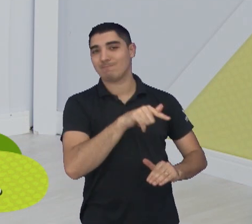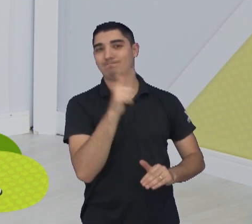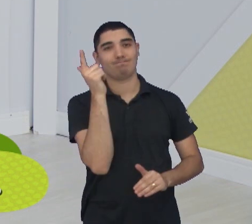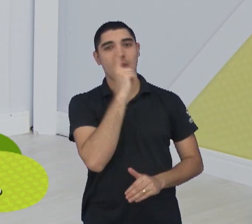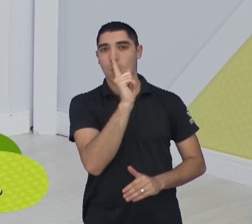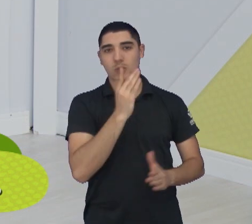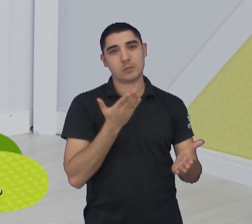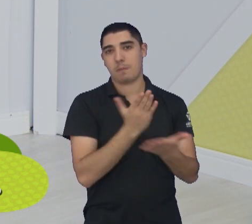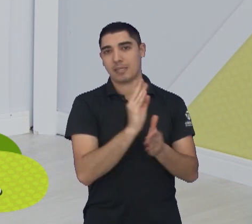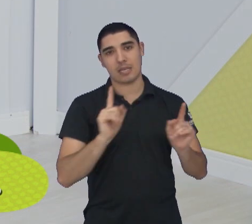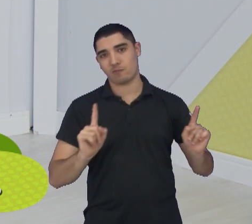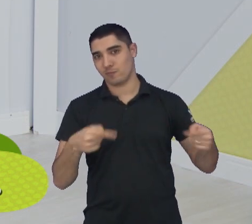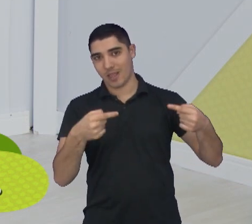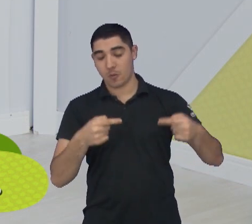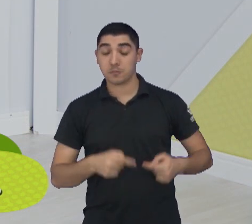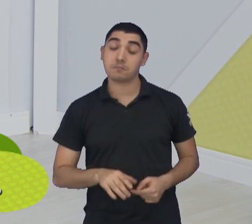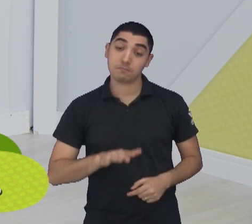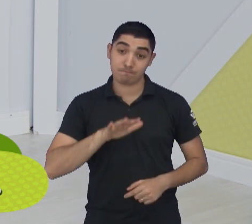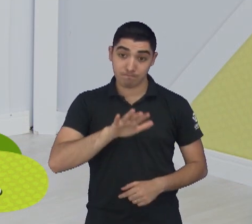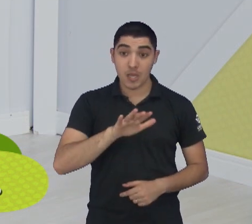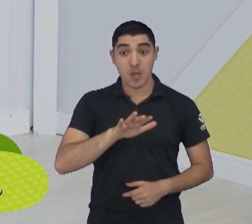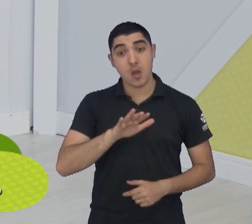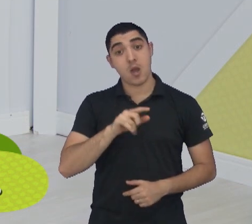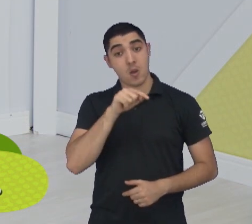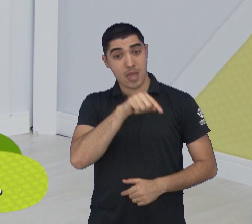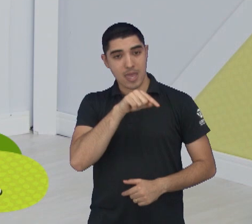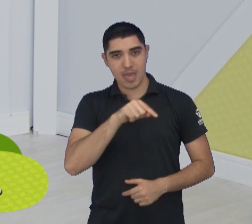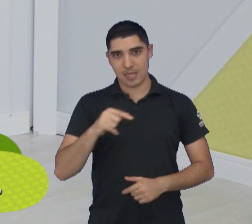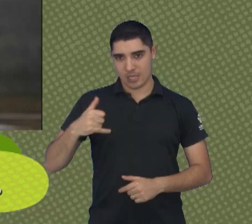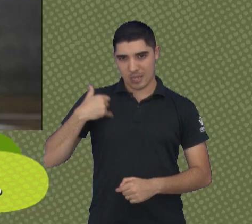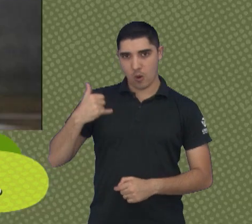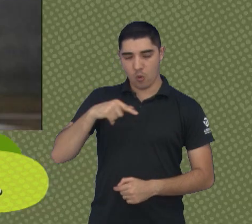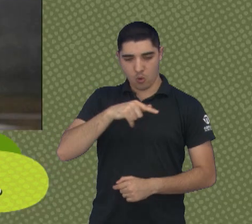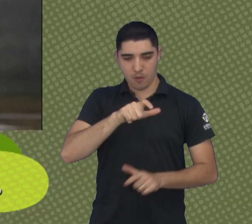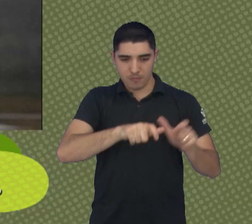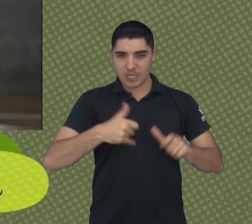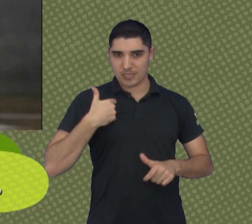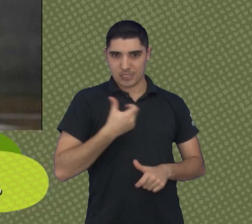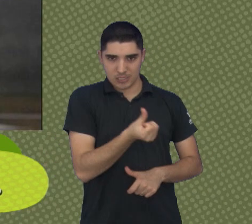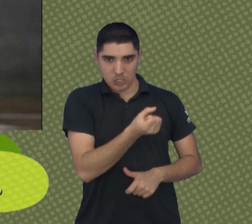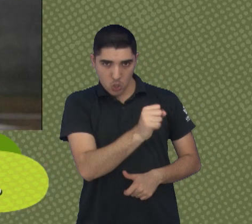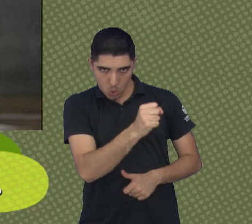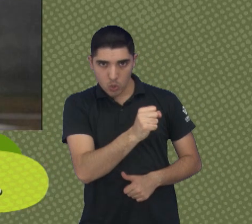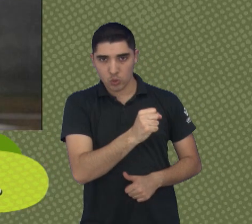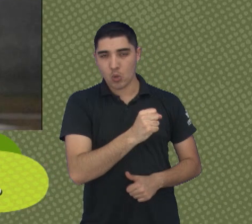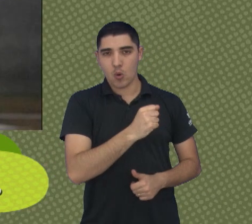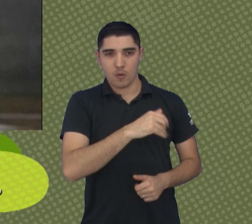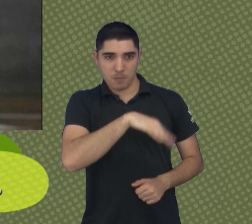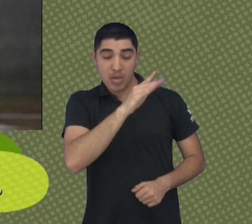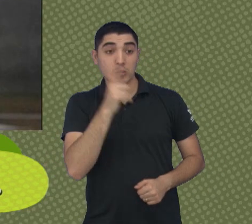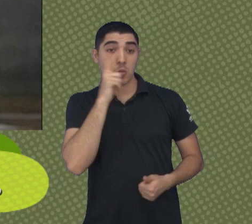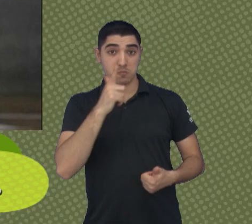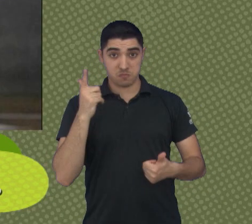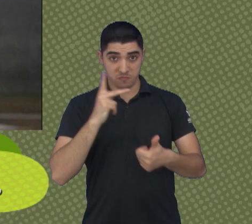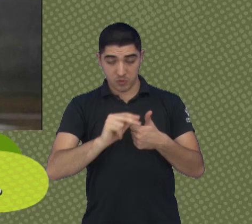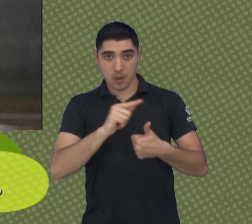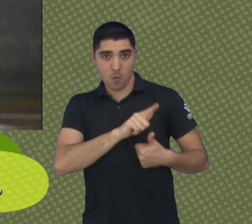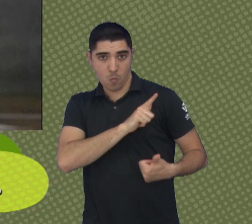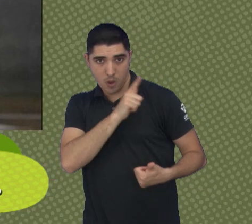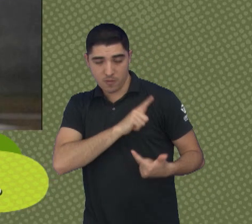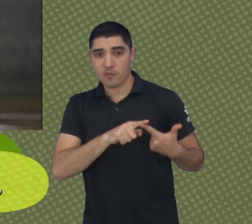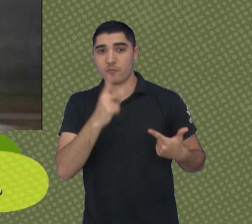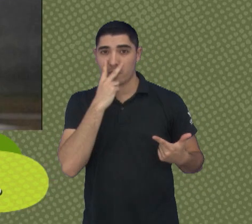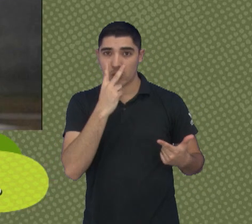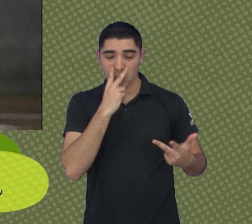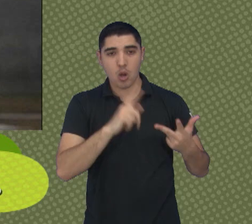para as finais. Antes de chegar à final, a equipe 68 mais masculino fez 4 partidas partidas, vencendo Guaratinguetá, Vitória, Campo